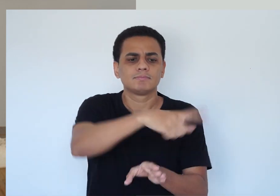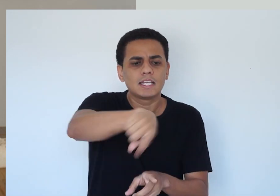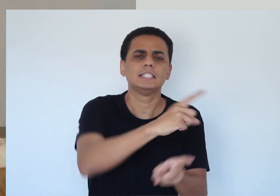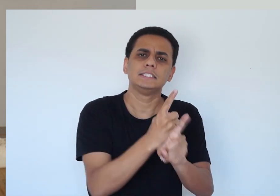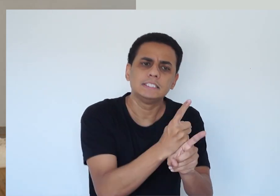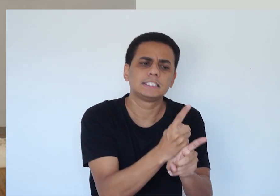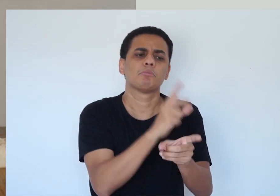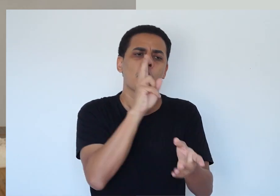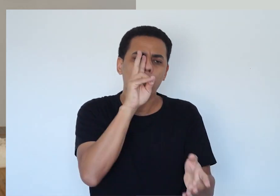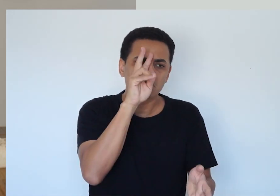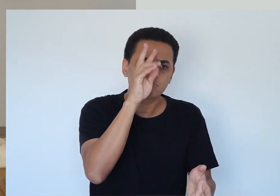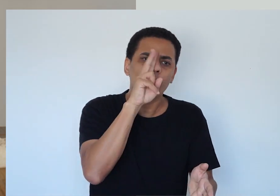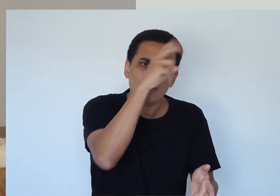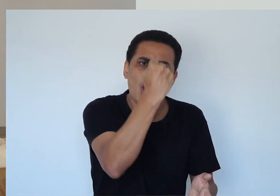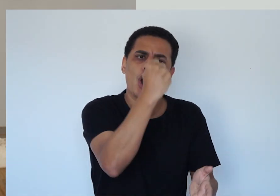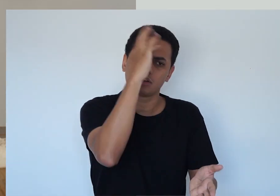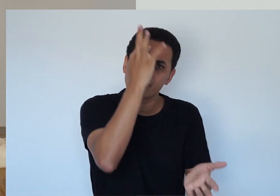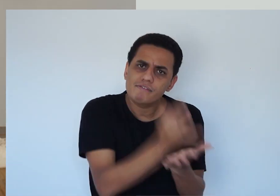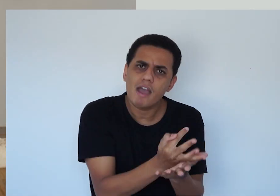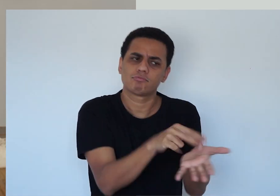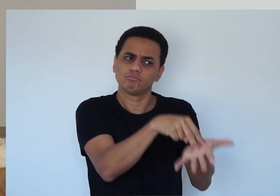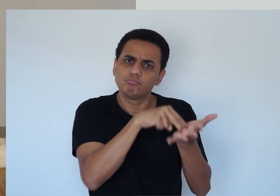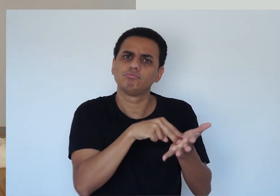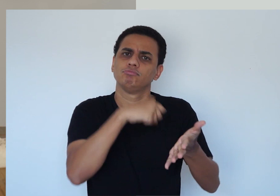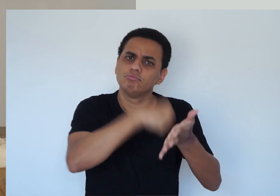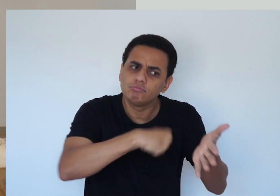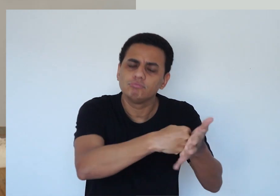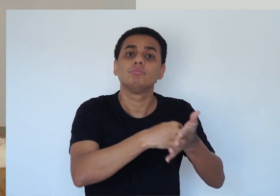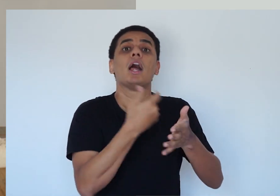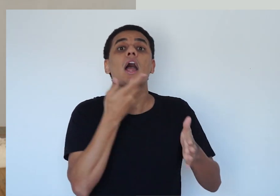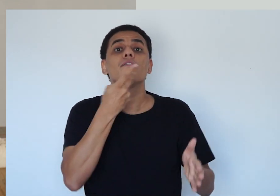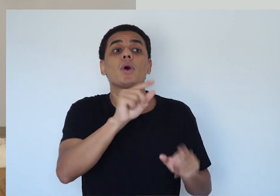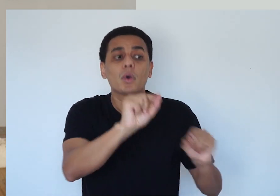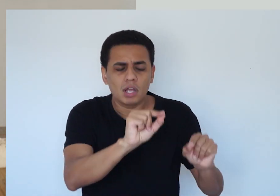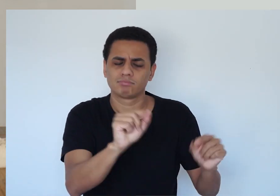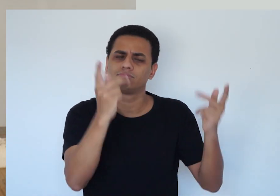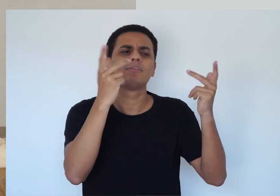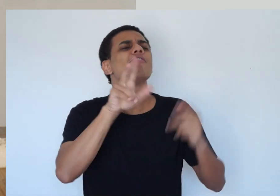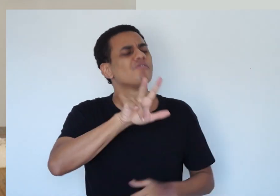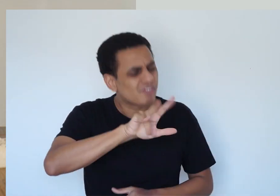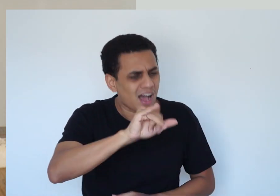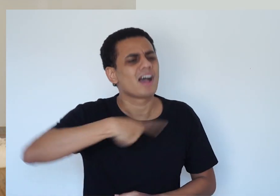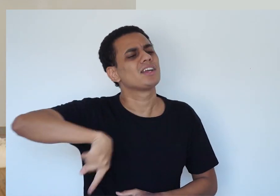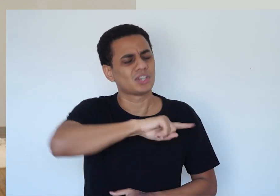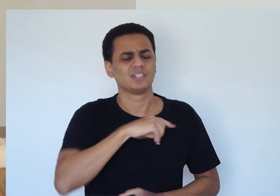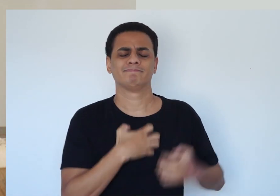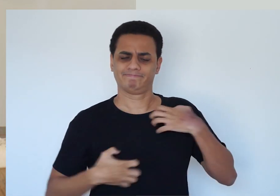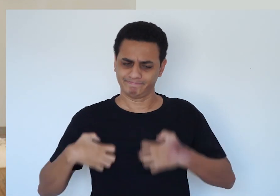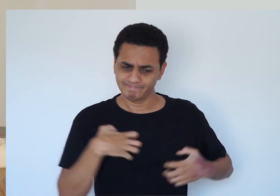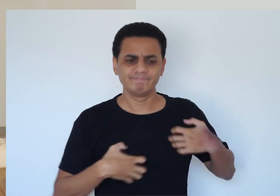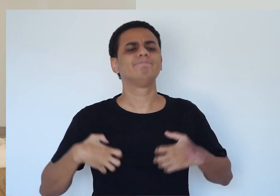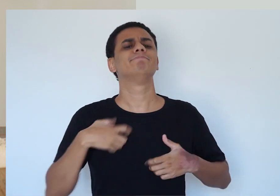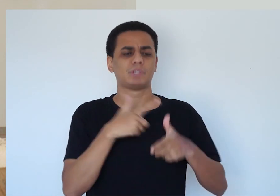e encorajando-os a permanecer na fé, dizendo: é necessário que passemos por muitas tribulações